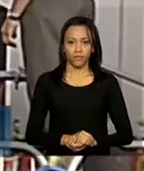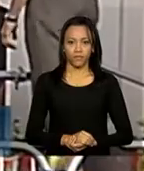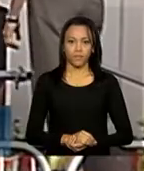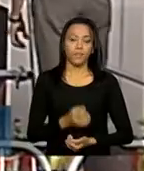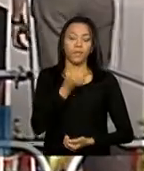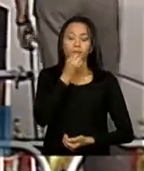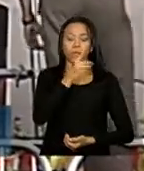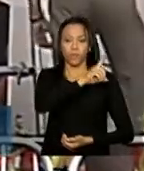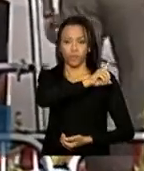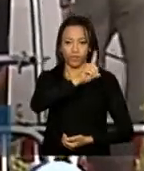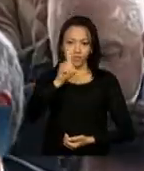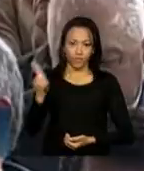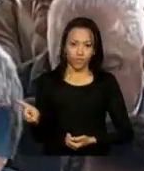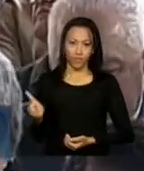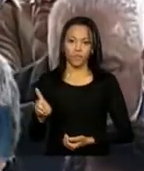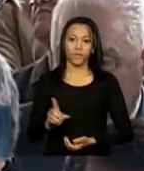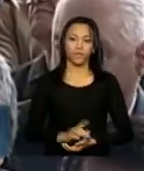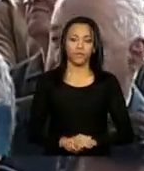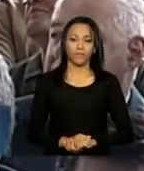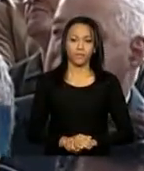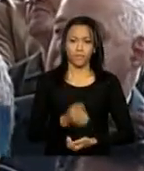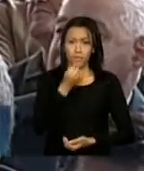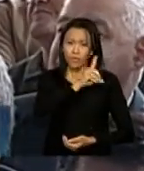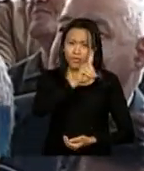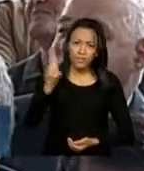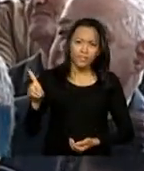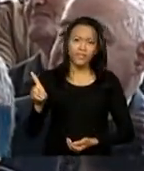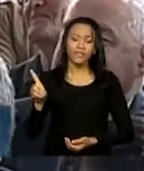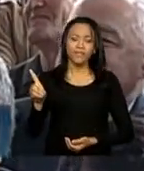Bom dia. Bom dia, gente.